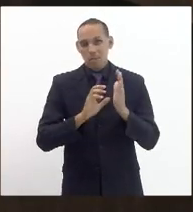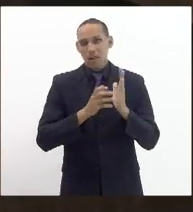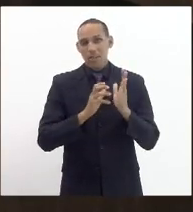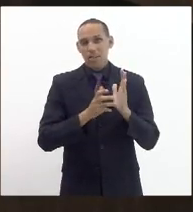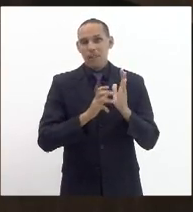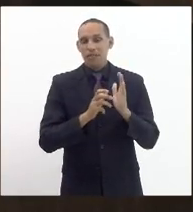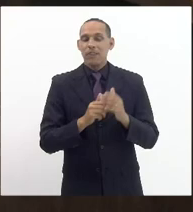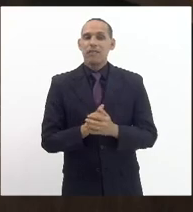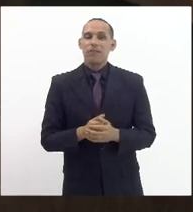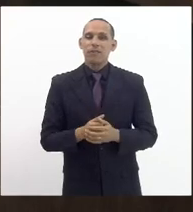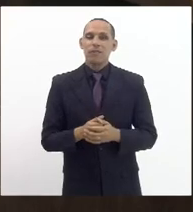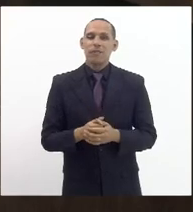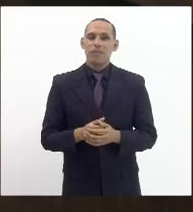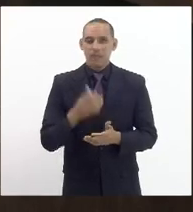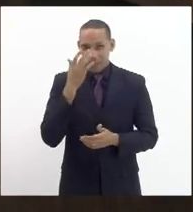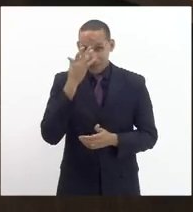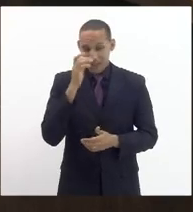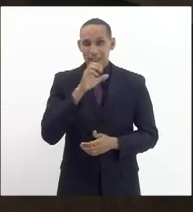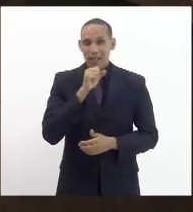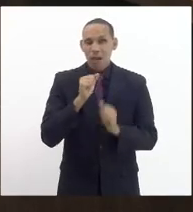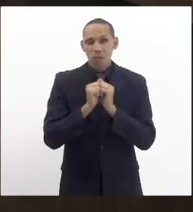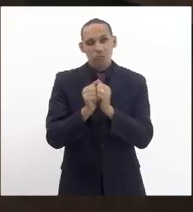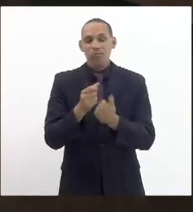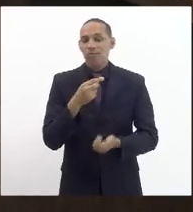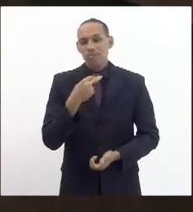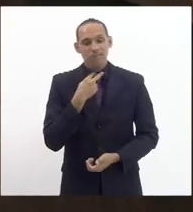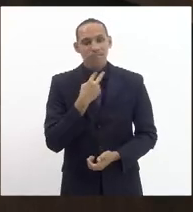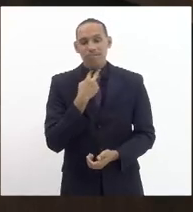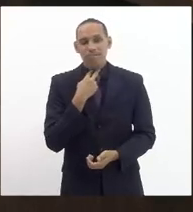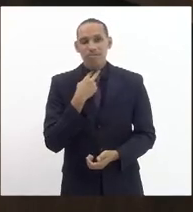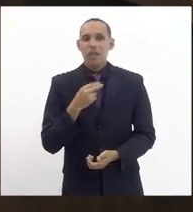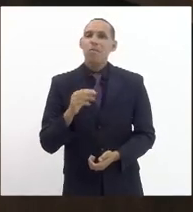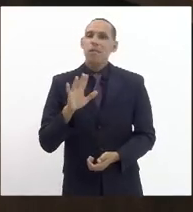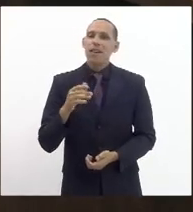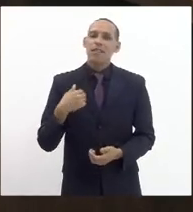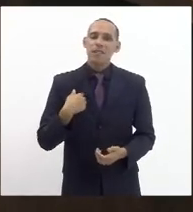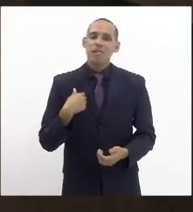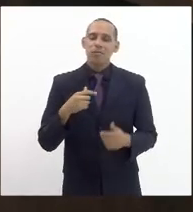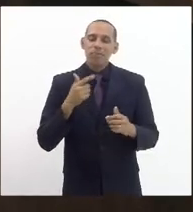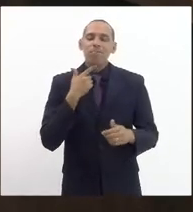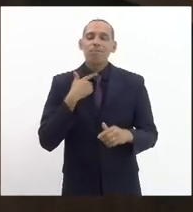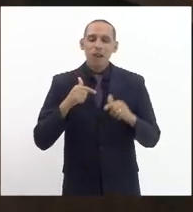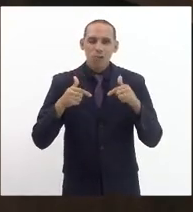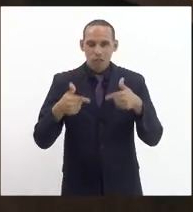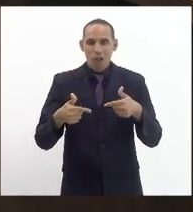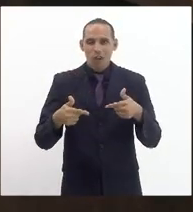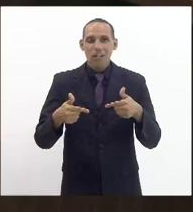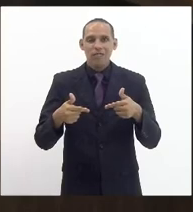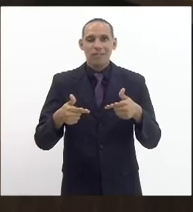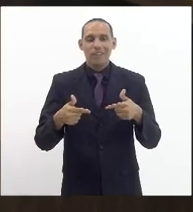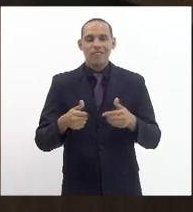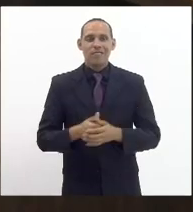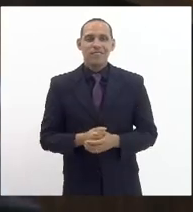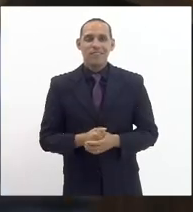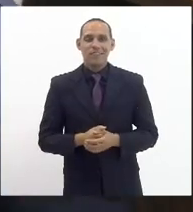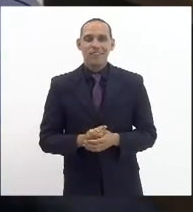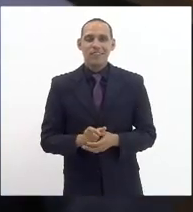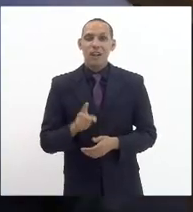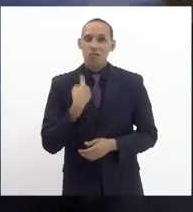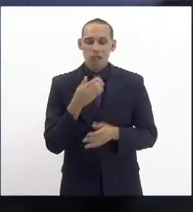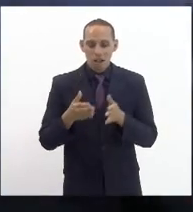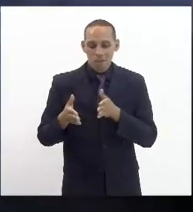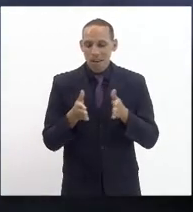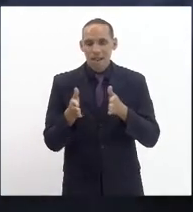não poderei estar sábado junto de Vossa Excelência. Mas quero aqui desejar sorte de público que a nossa